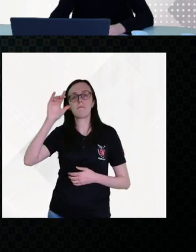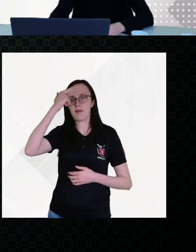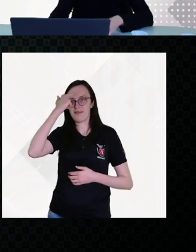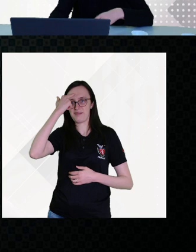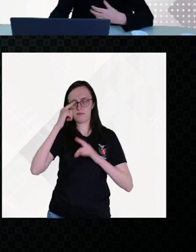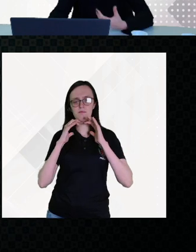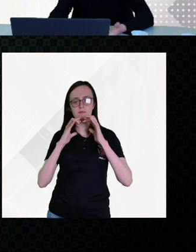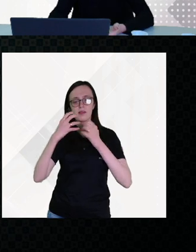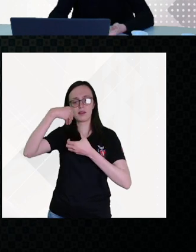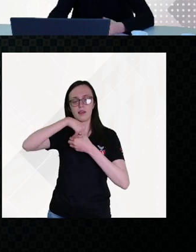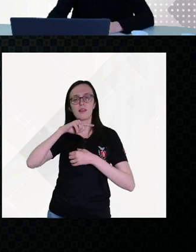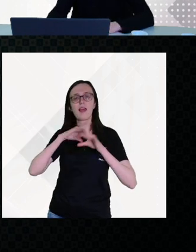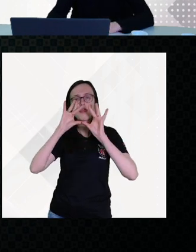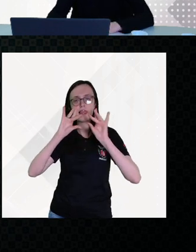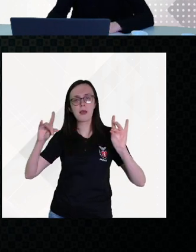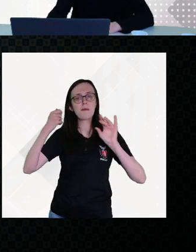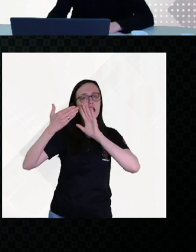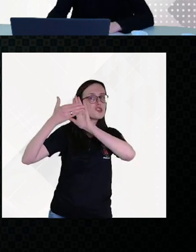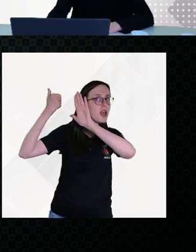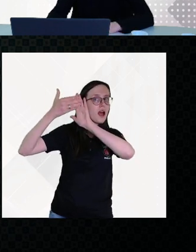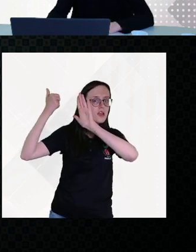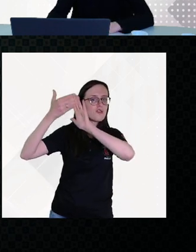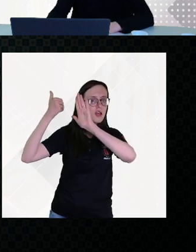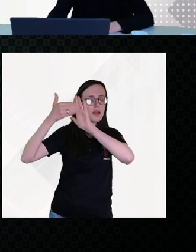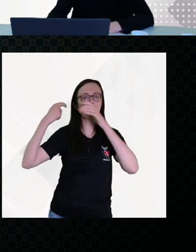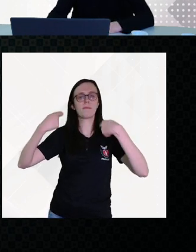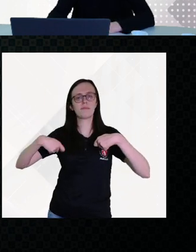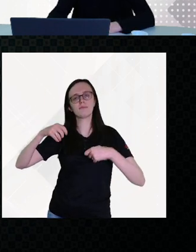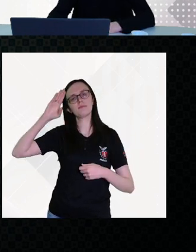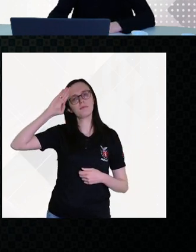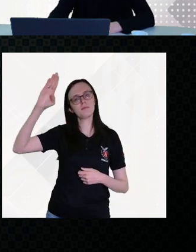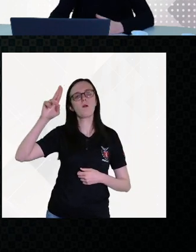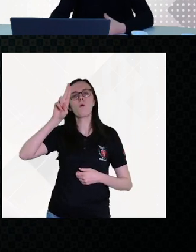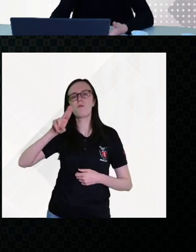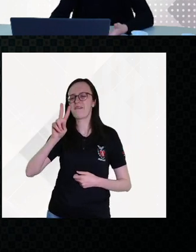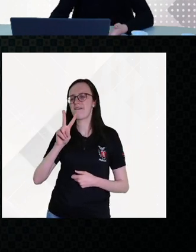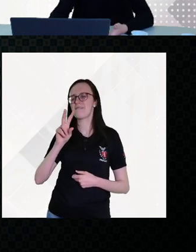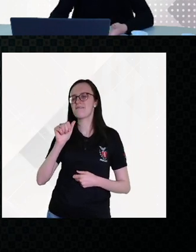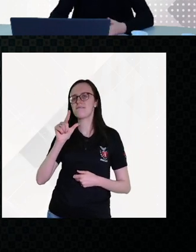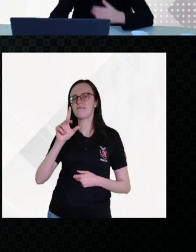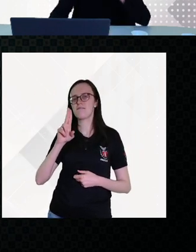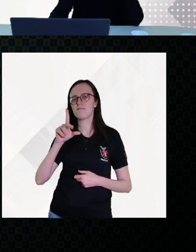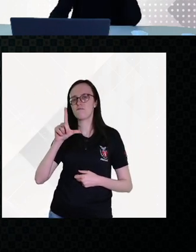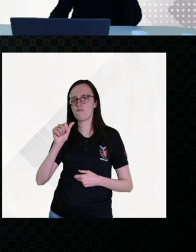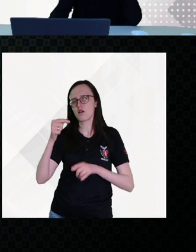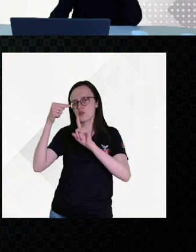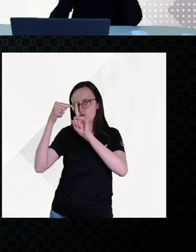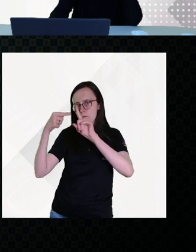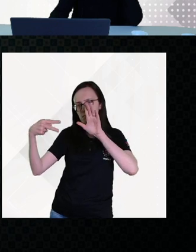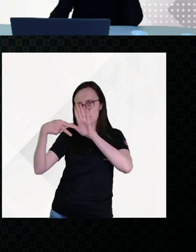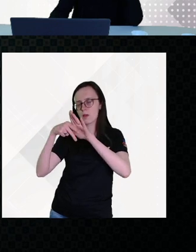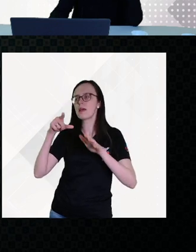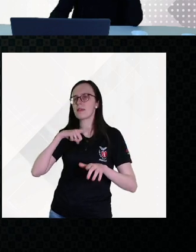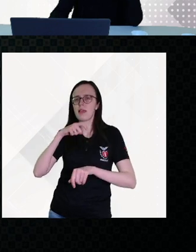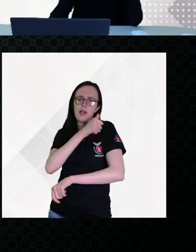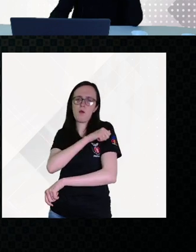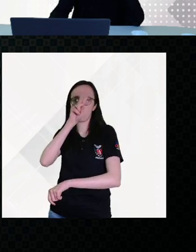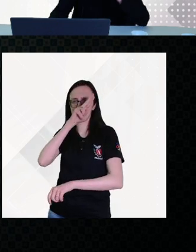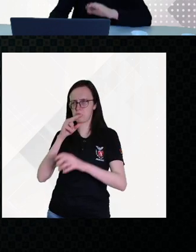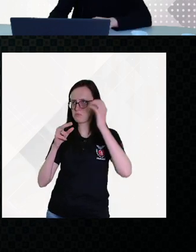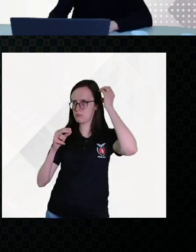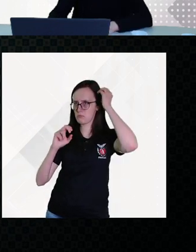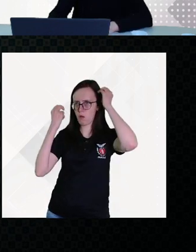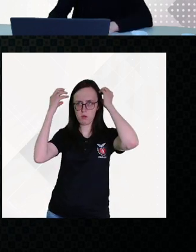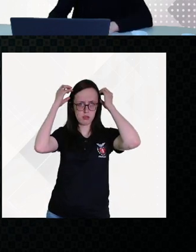líquido, que vai precisar drenar, principalmente com válvulas. Então, vocês podem ter estudantes que têm uma válvula, claro que isso está